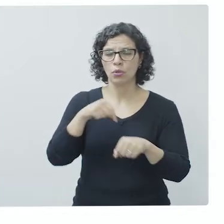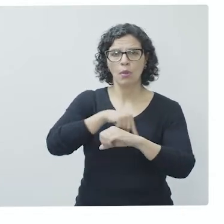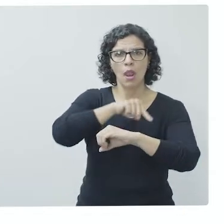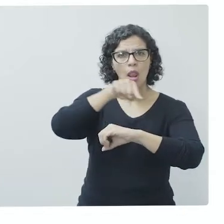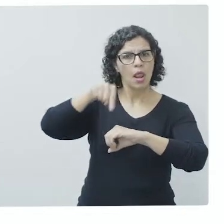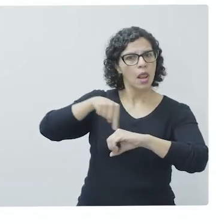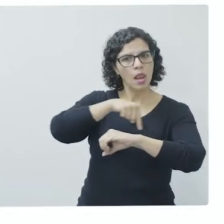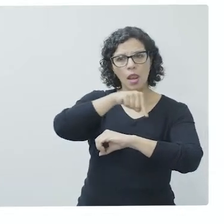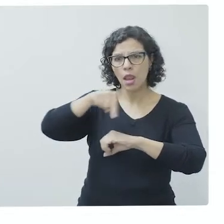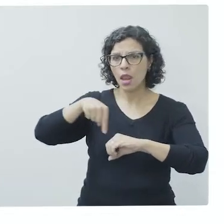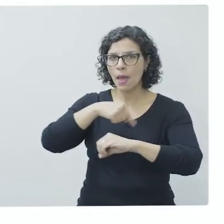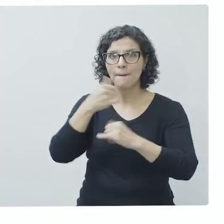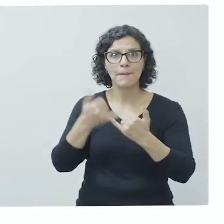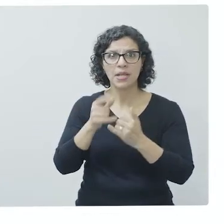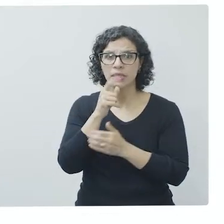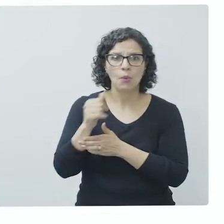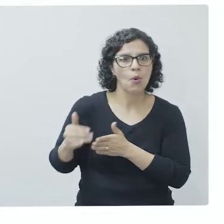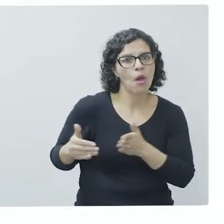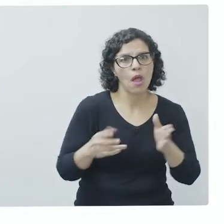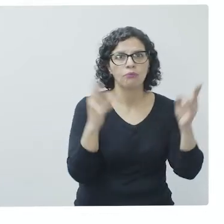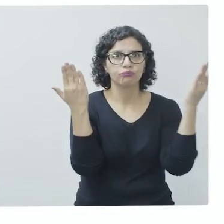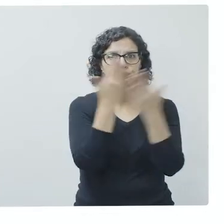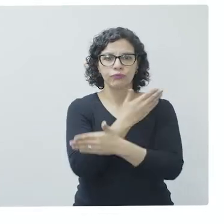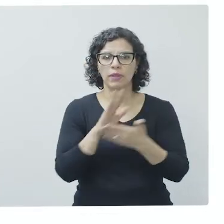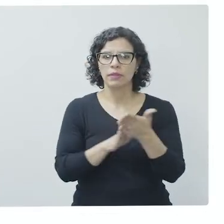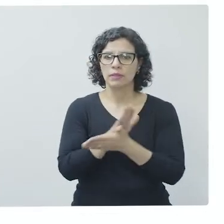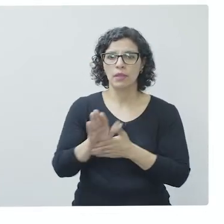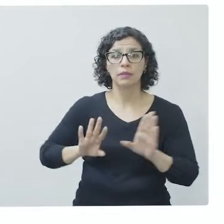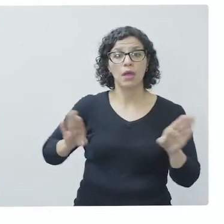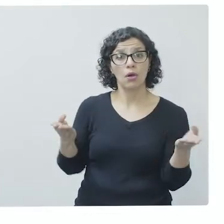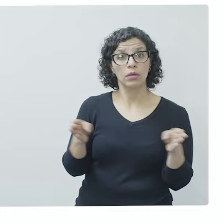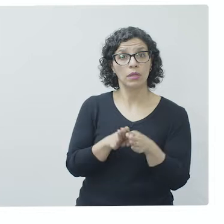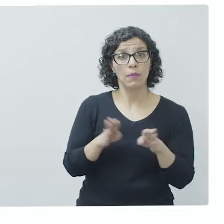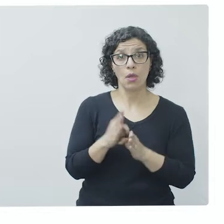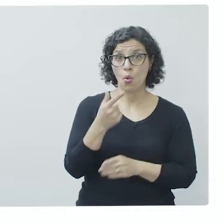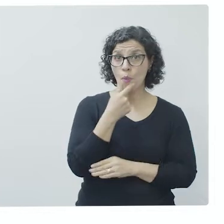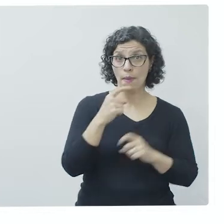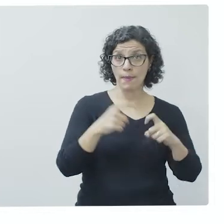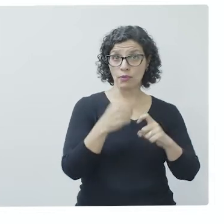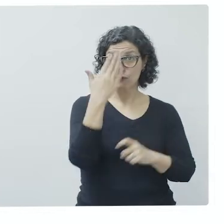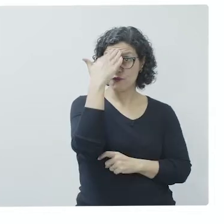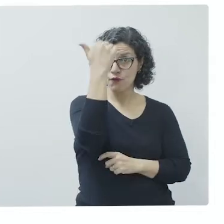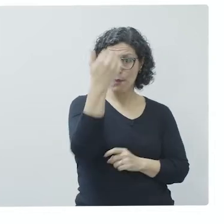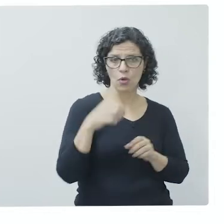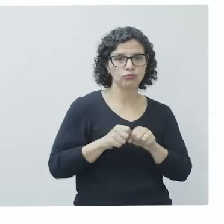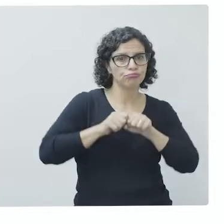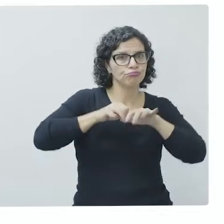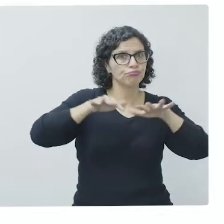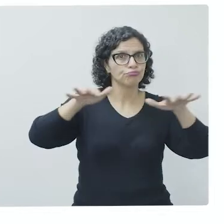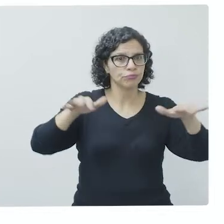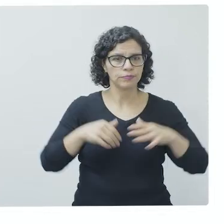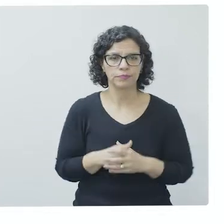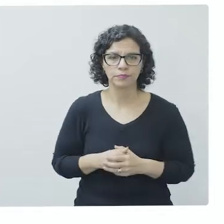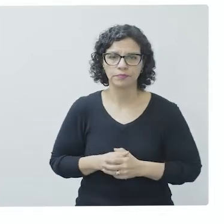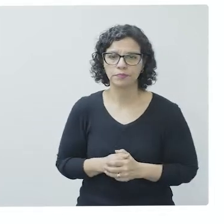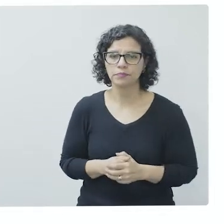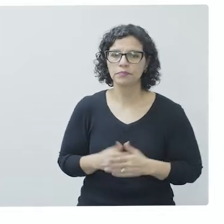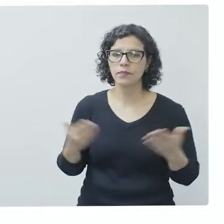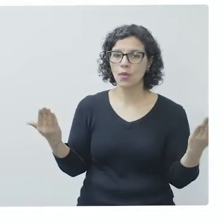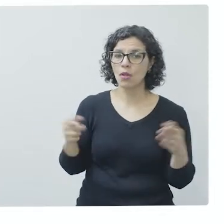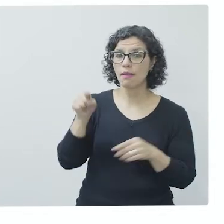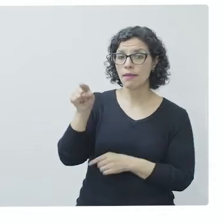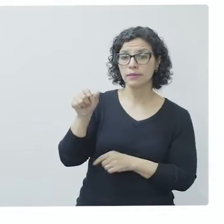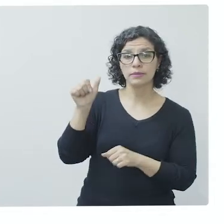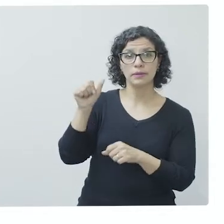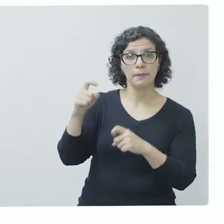tempo passava correndo, feito um rio que ninguém vê. Enquanto isso, sua fama de médico começou a crescer. É